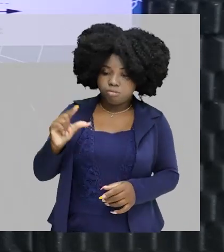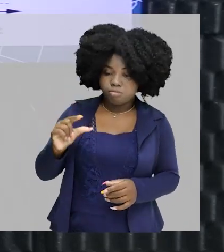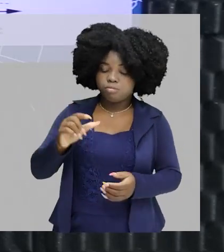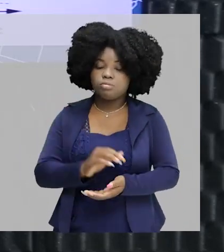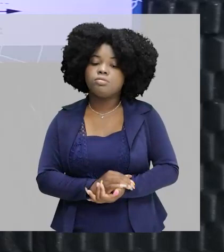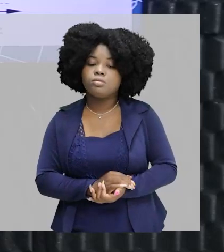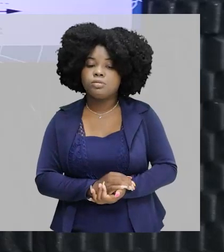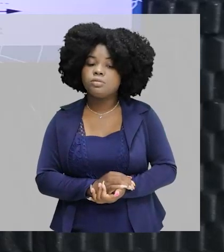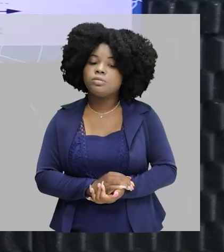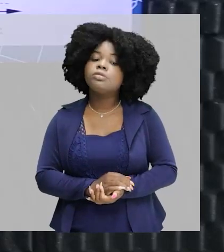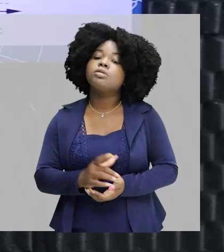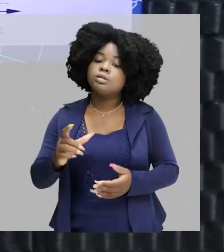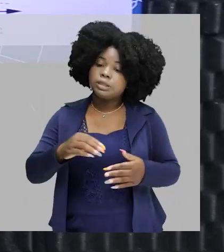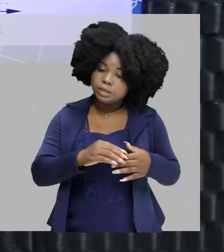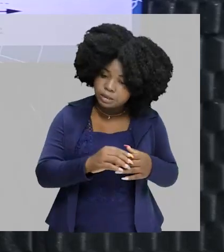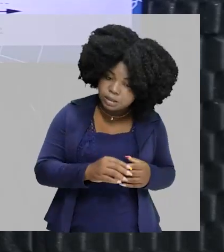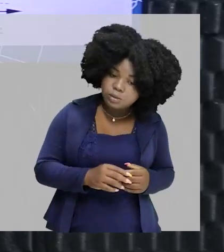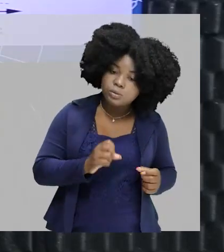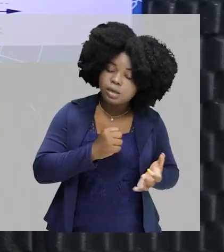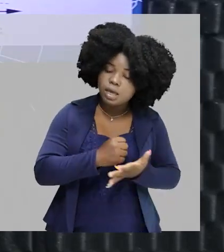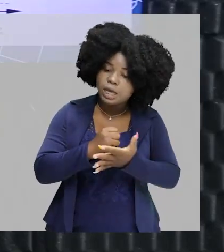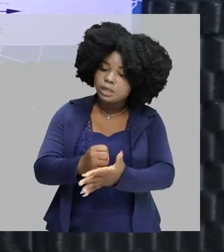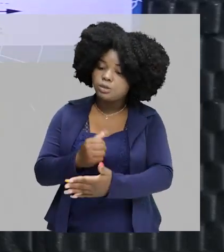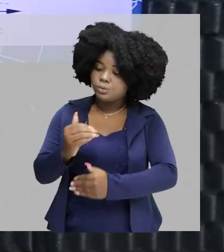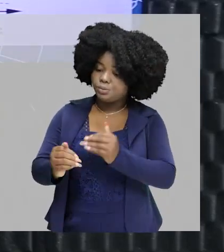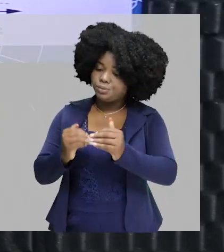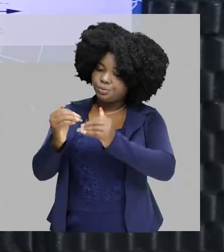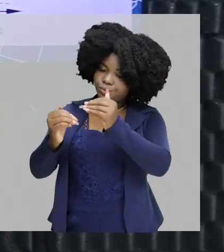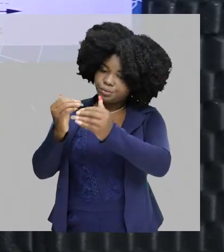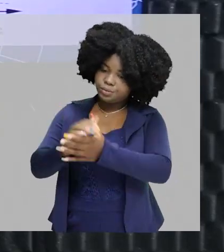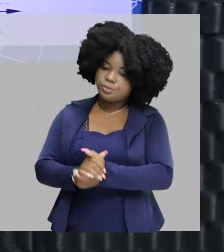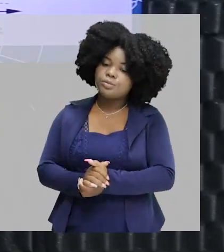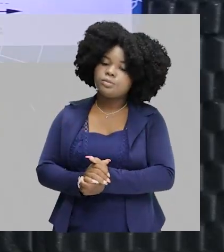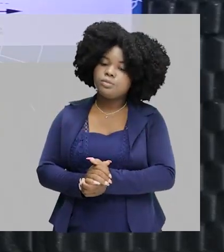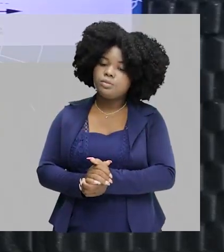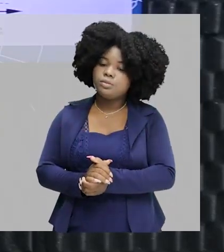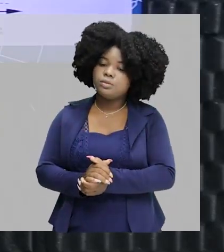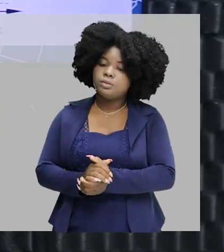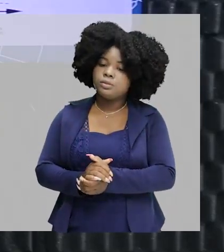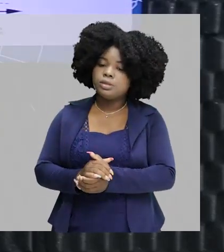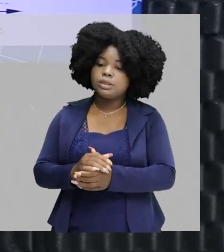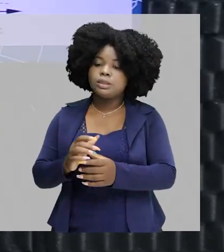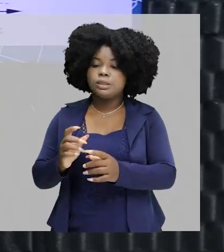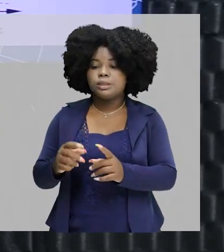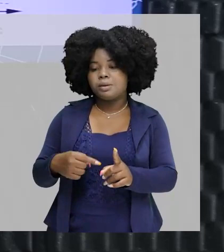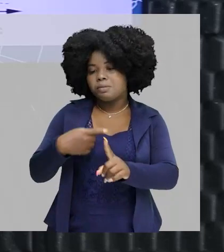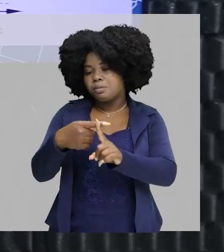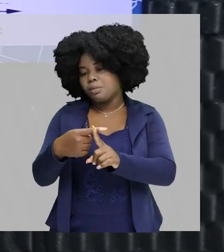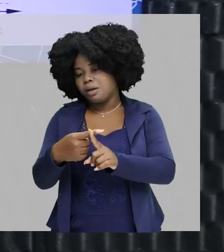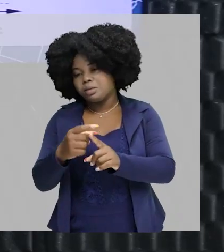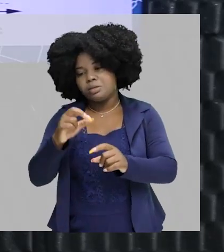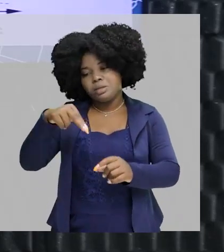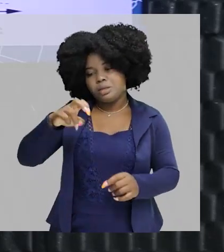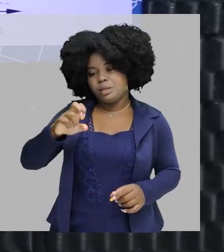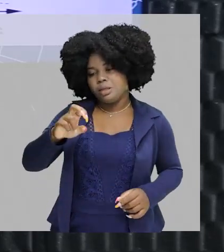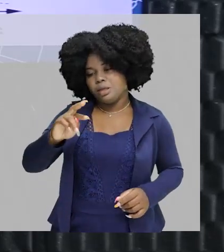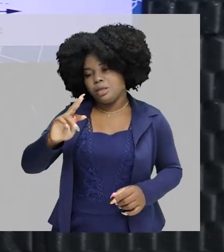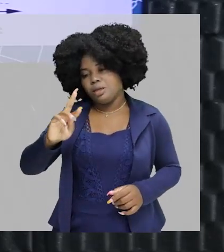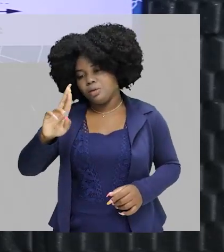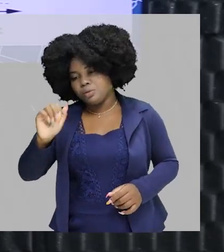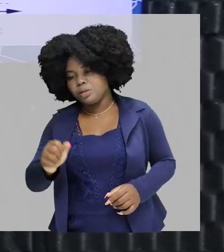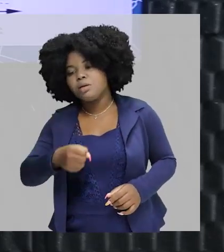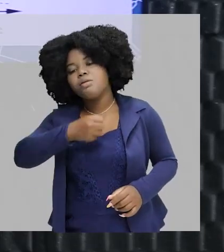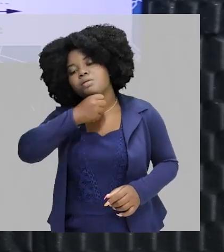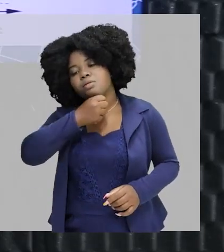que leva ao crescimento vegetativo dessas regiões já ser positivo muito baixo, neutro, a população envelhecendo e se